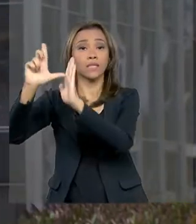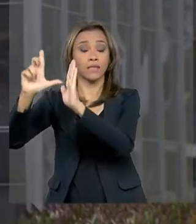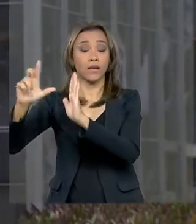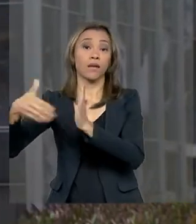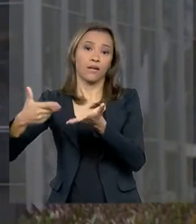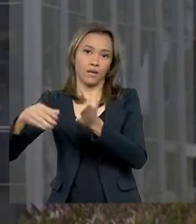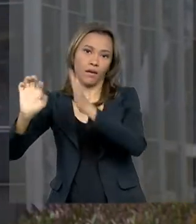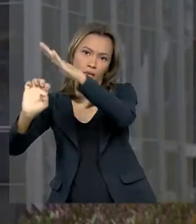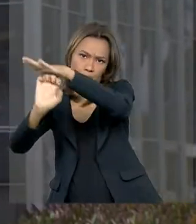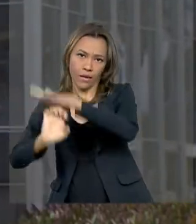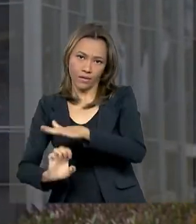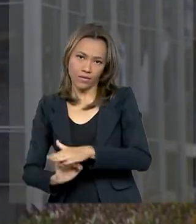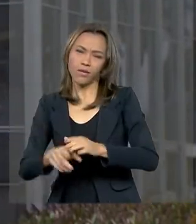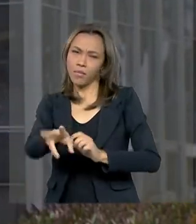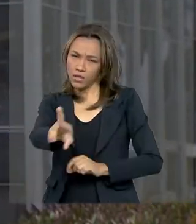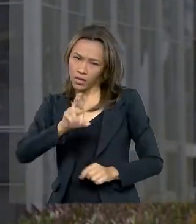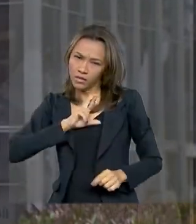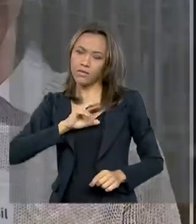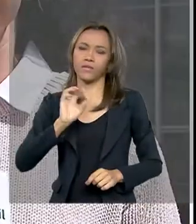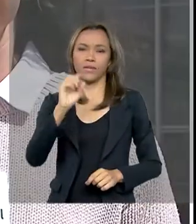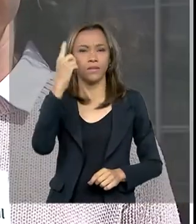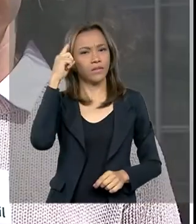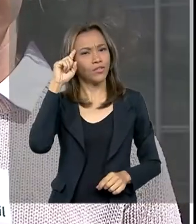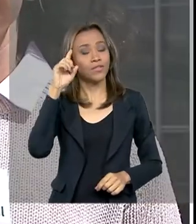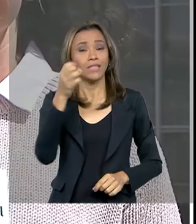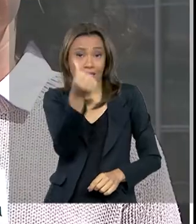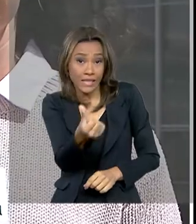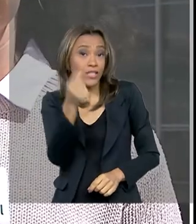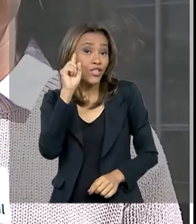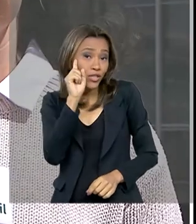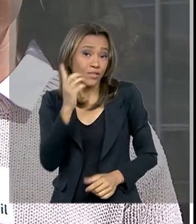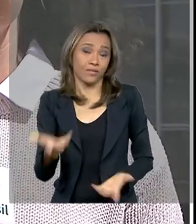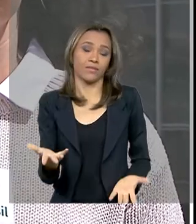vir em 6 dias. Voltamos ao estúdio. Obrigada, Luana, pelas dicas aí.